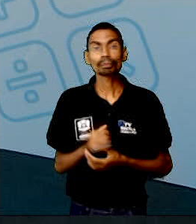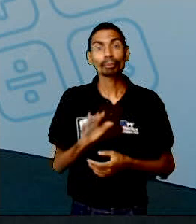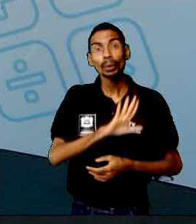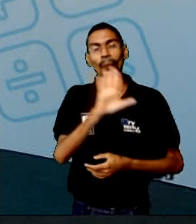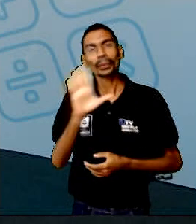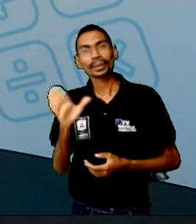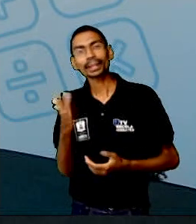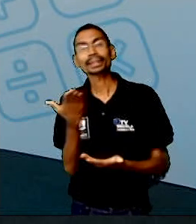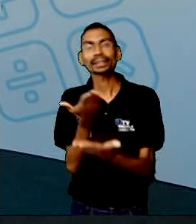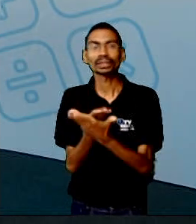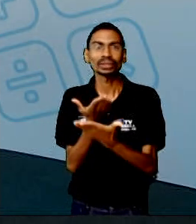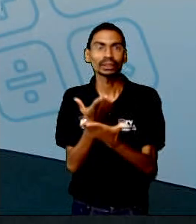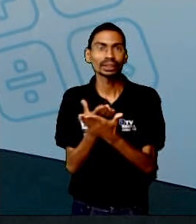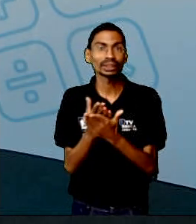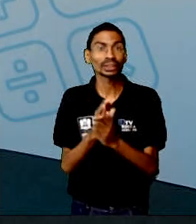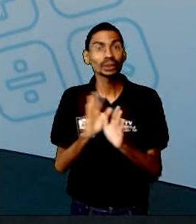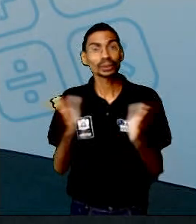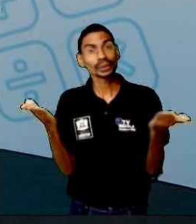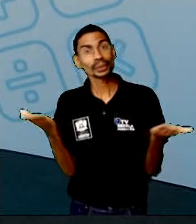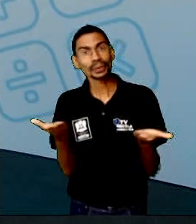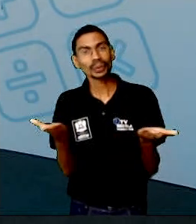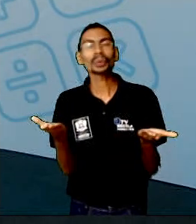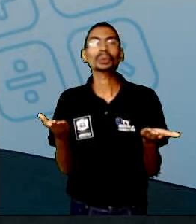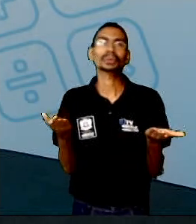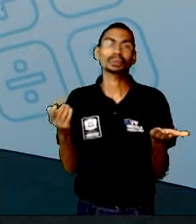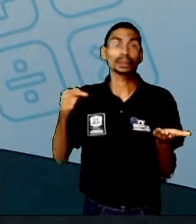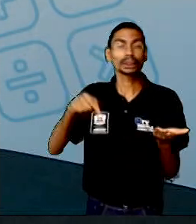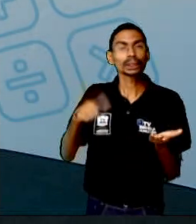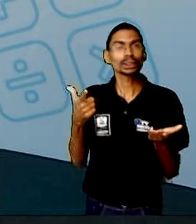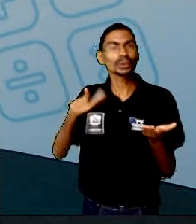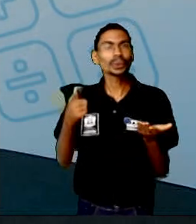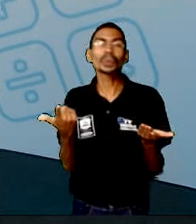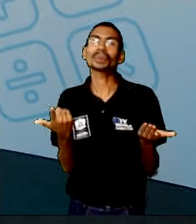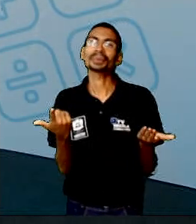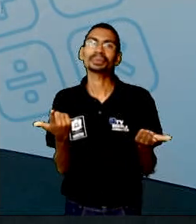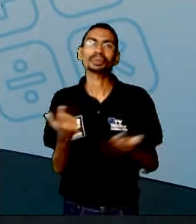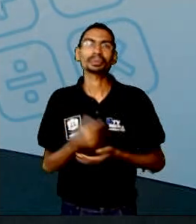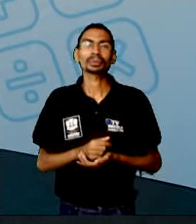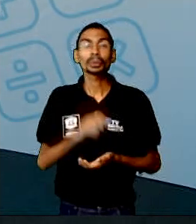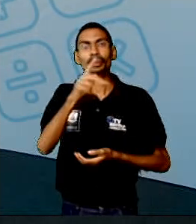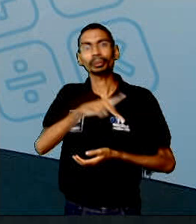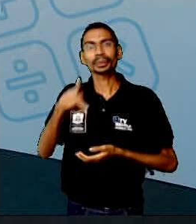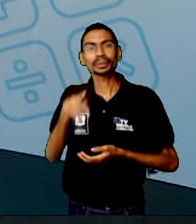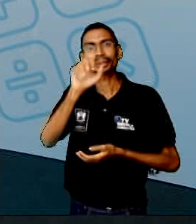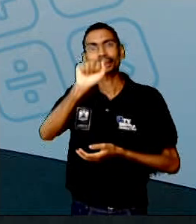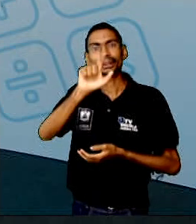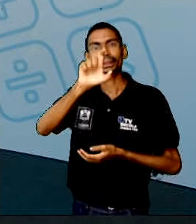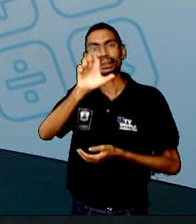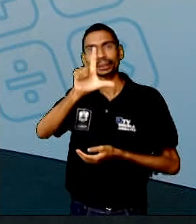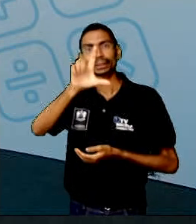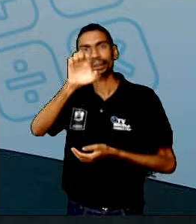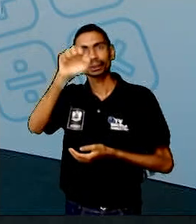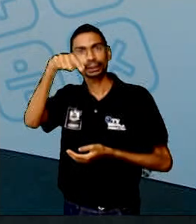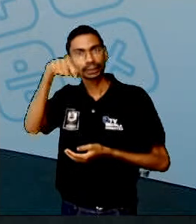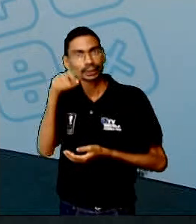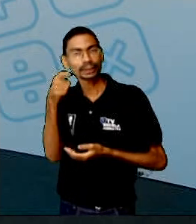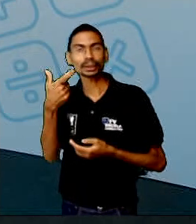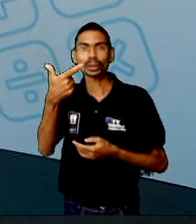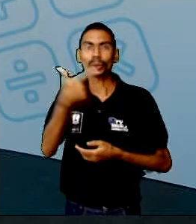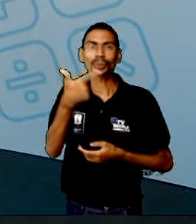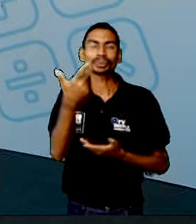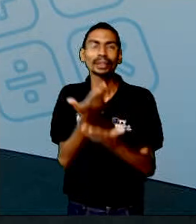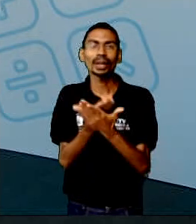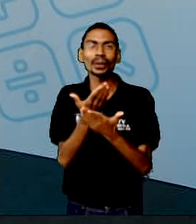Olá, pessoal. Olha eu aqui novamente, professor Alex, certo? Para a nossa segunda aula de ciências